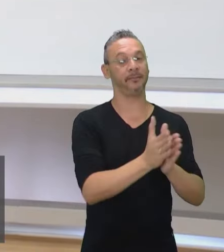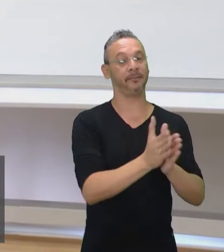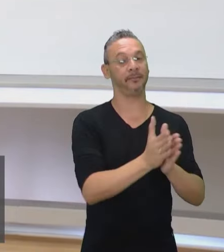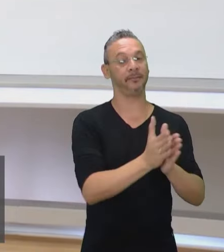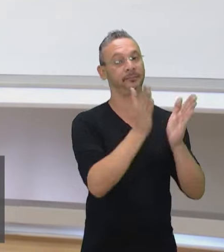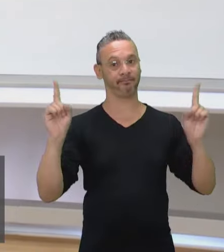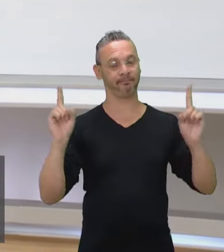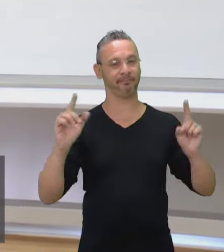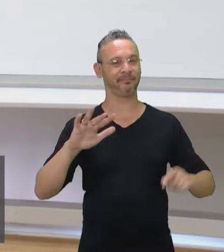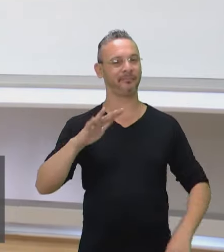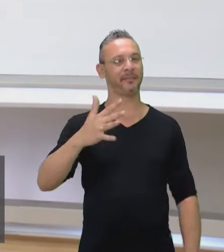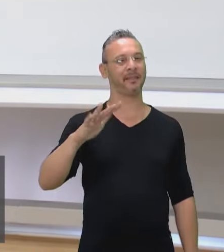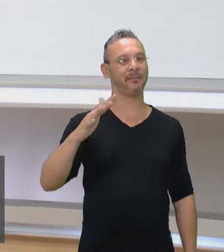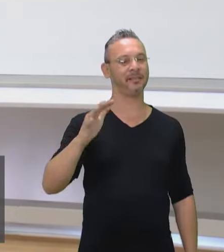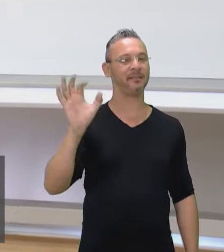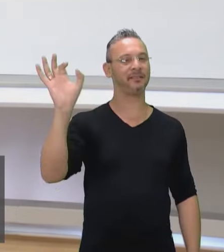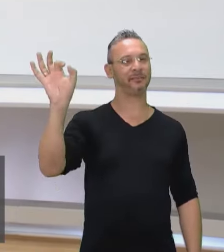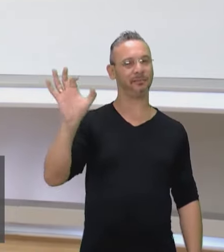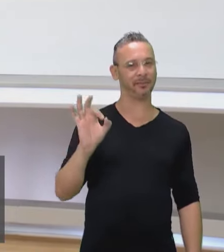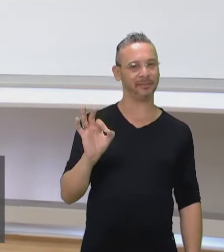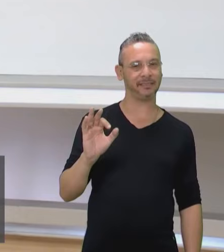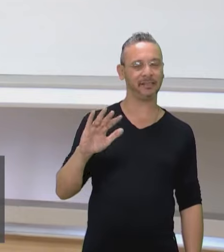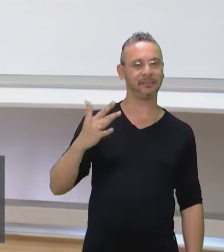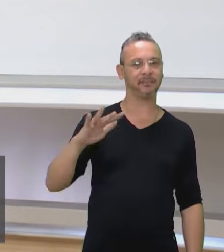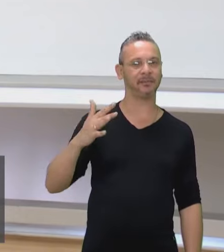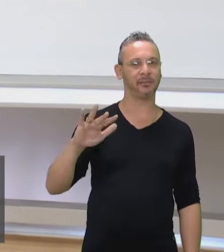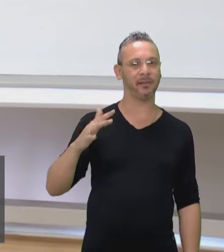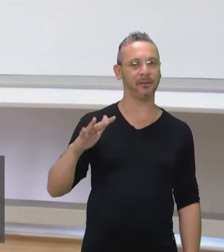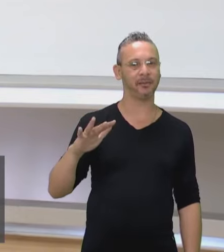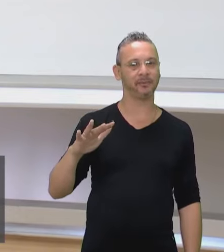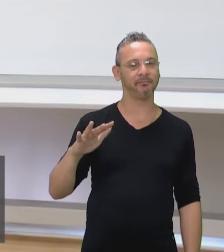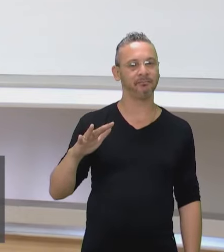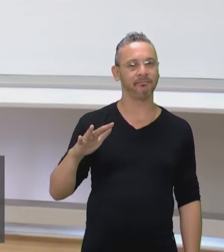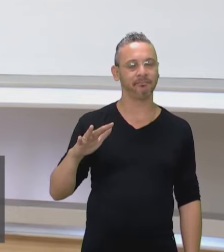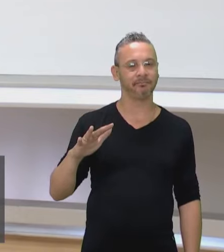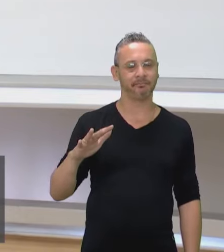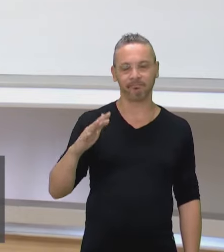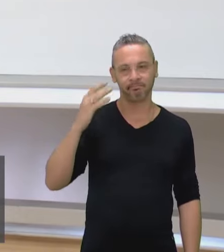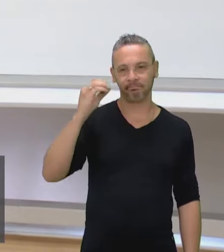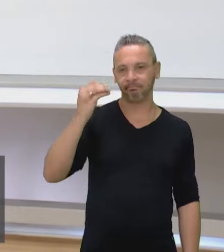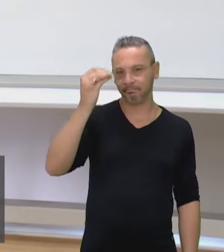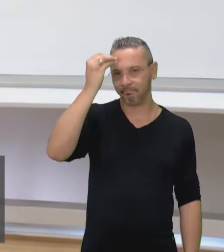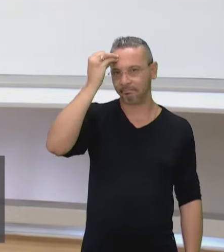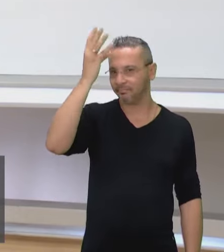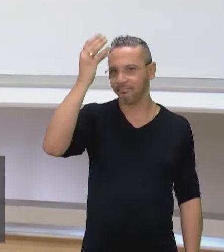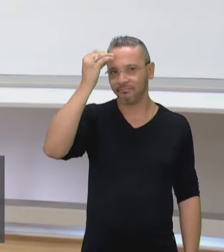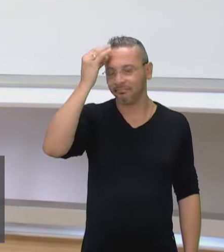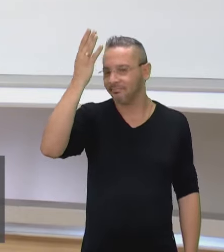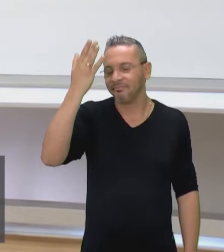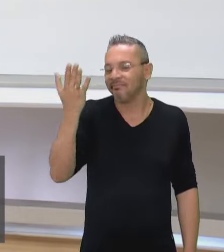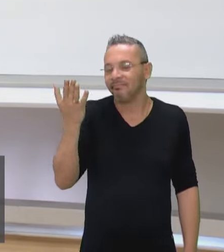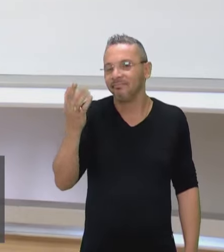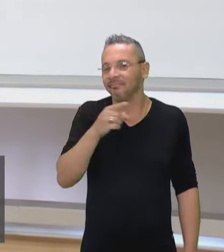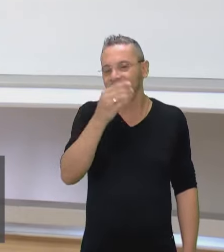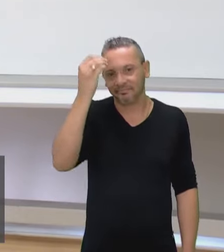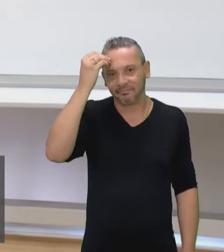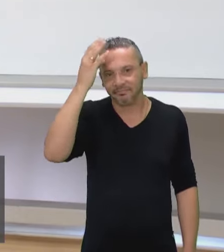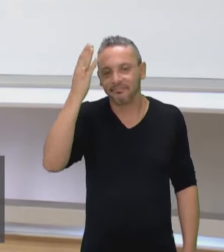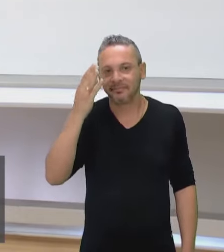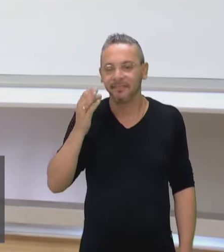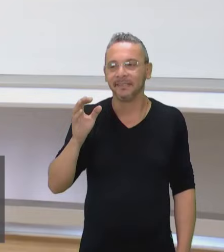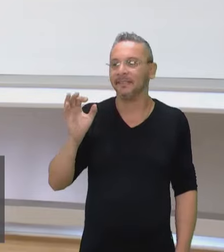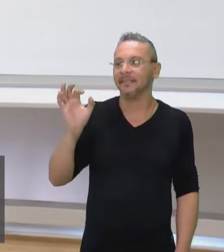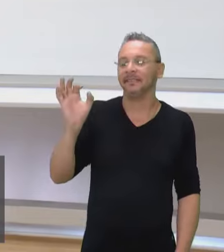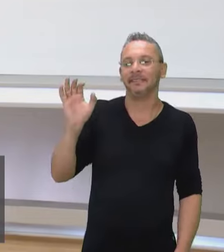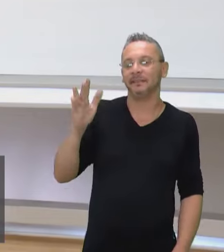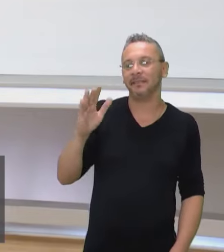Algo em torno, se eu não estiver enganado, né, eu não tenho aqui fresco na minha memória esses números, mas é uma proporção assim